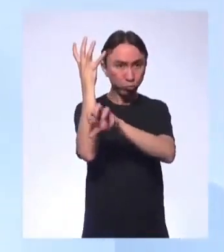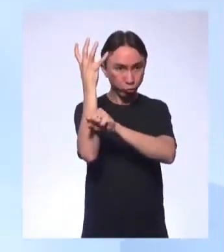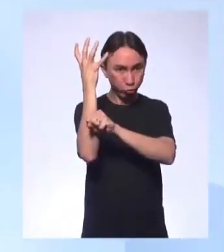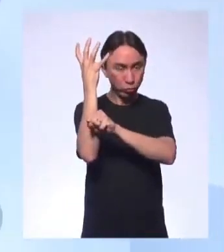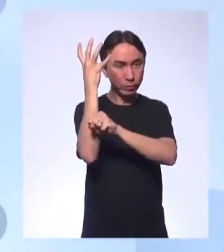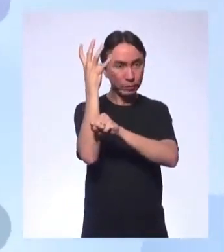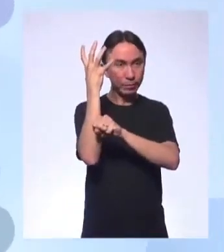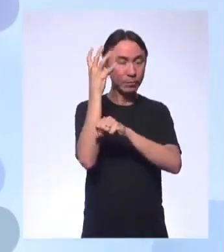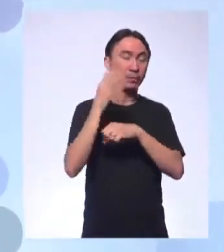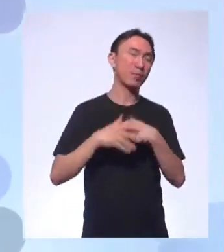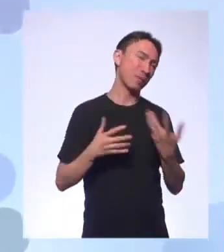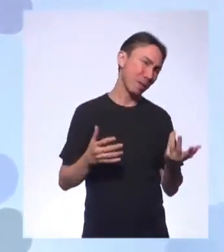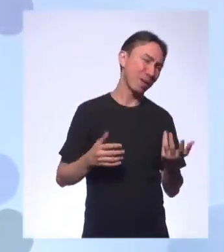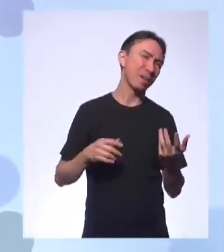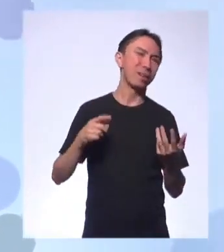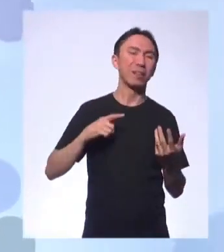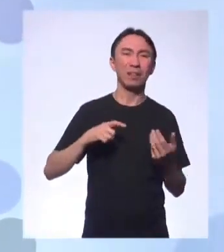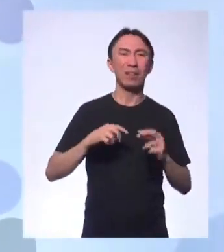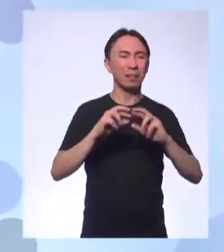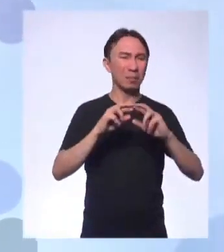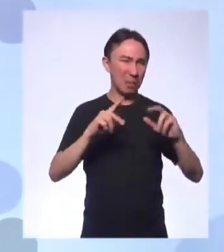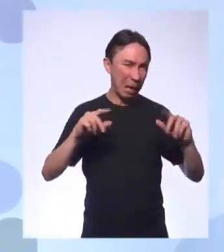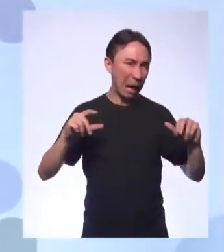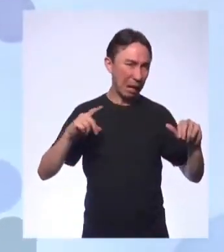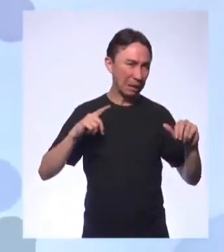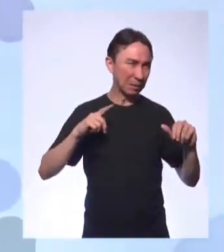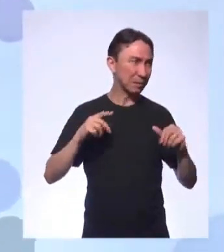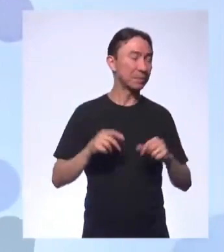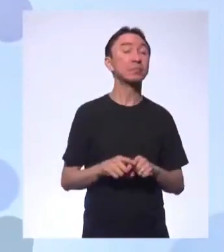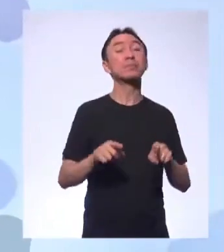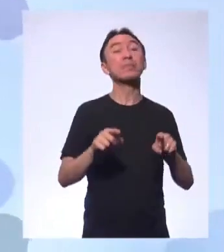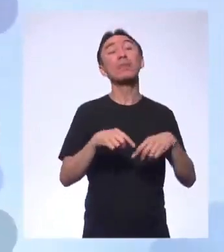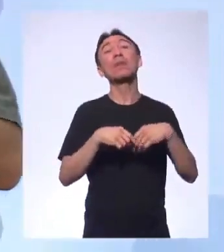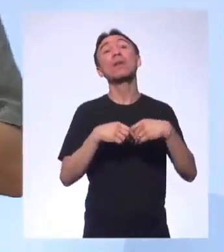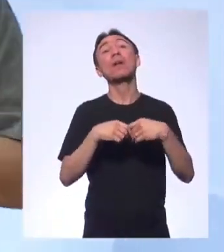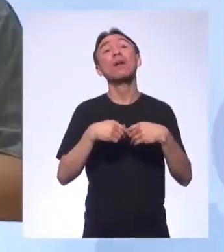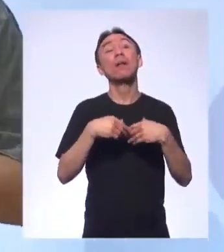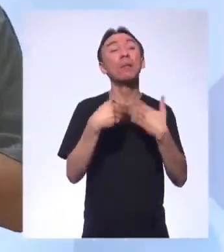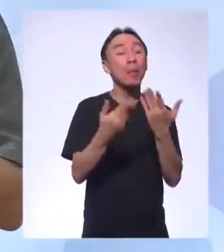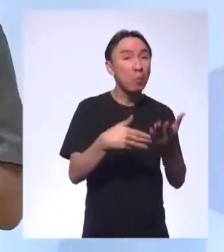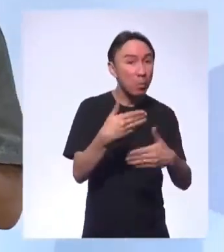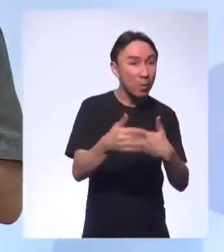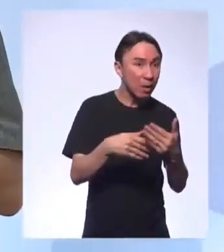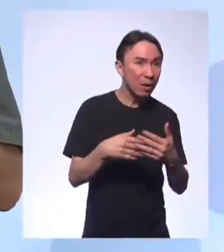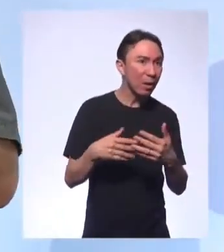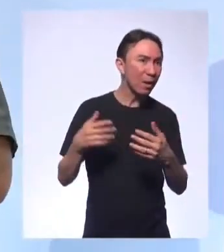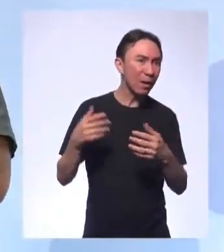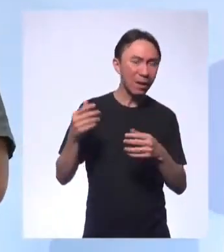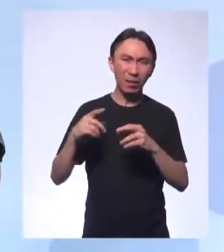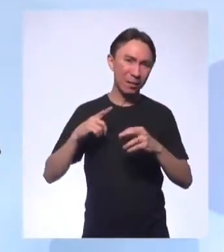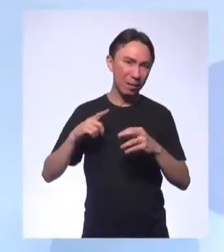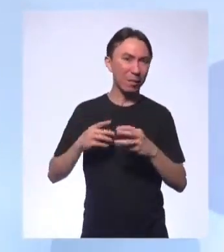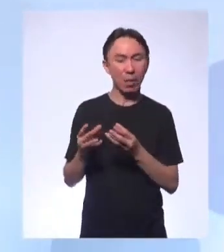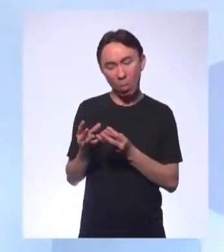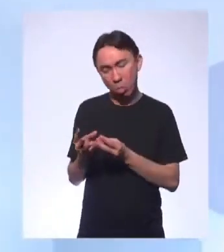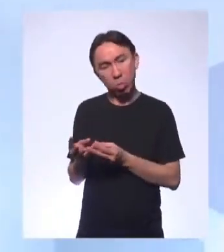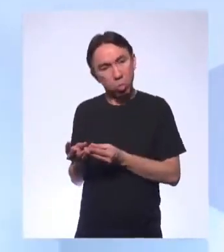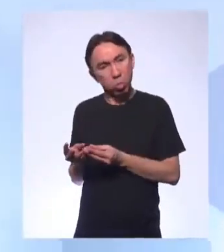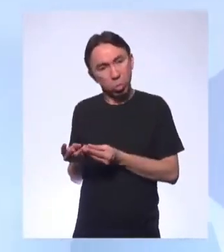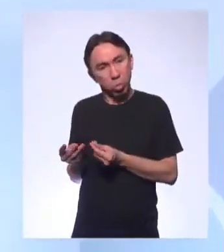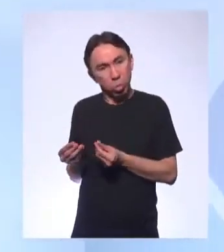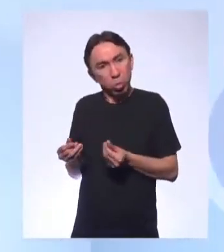nitrificação, principalmente as leguminosas, e assim, né, parte dela vai sofrendo a decomposição no próprio solo, elas